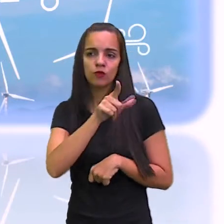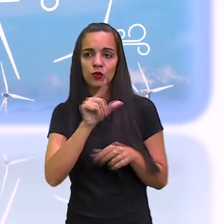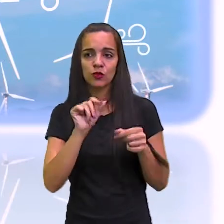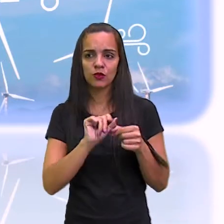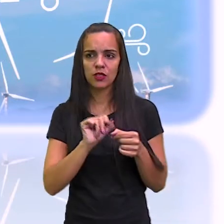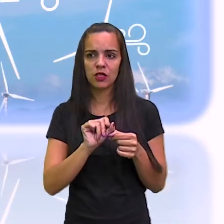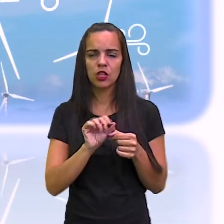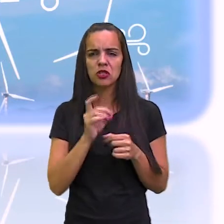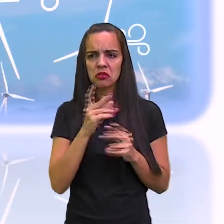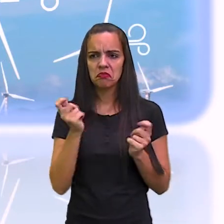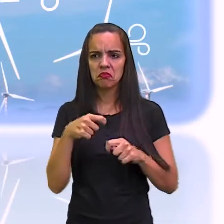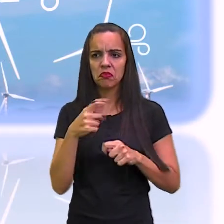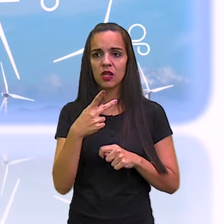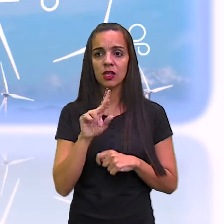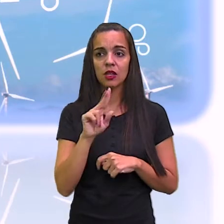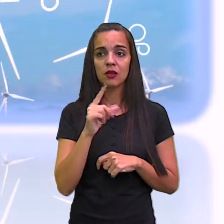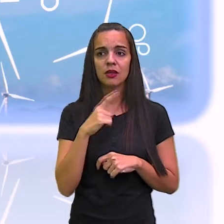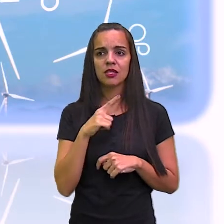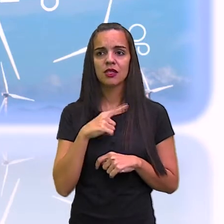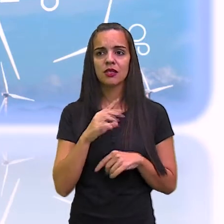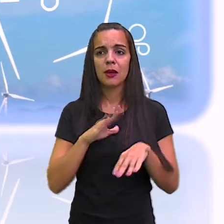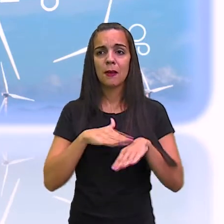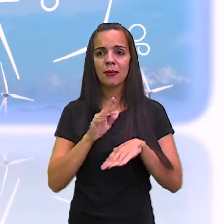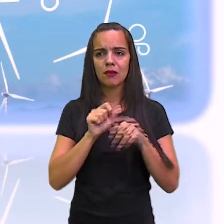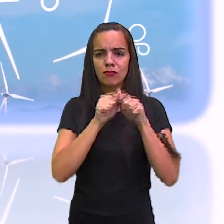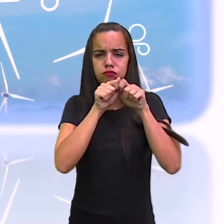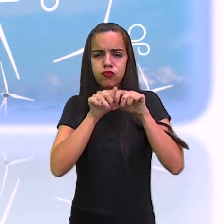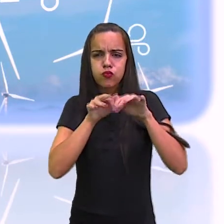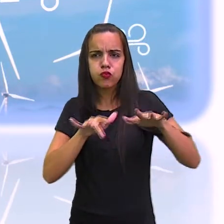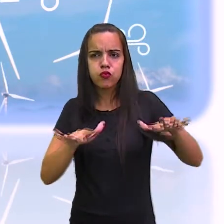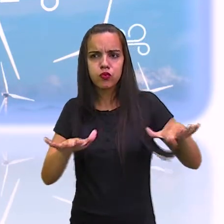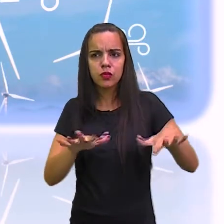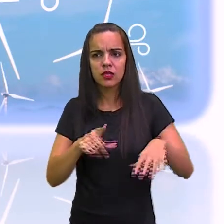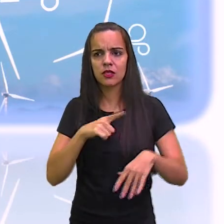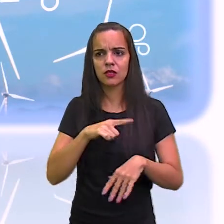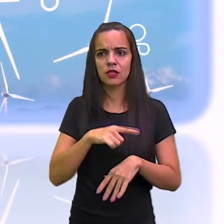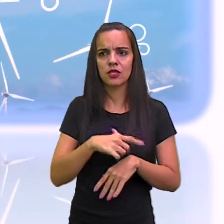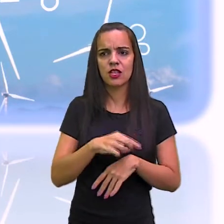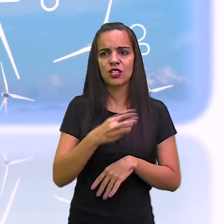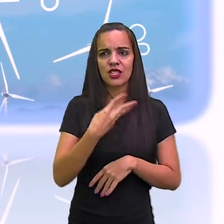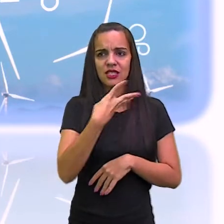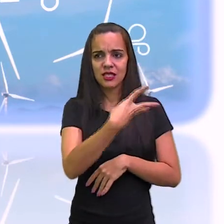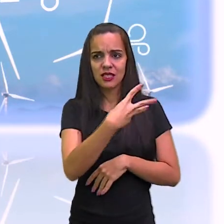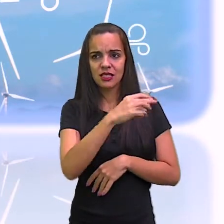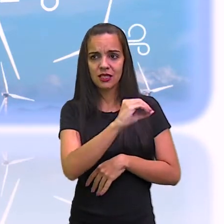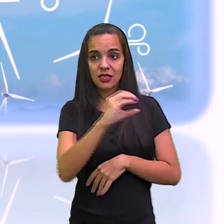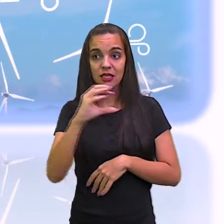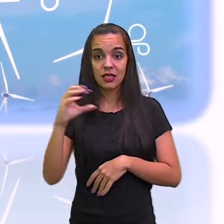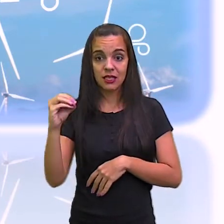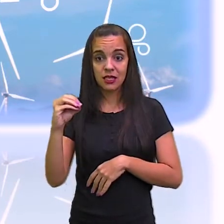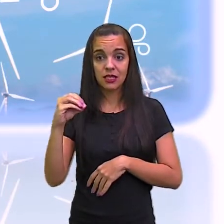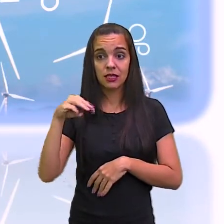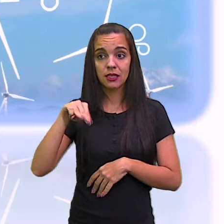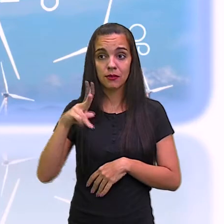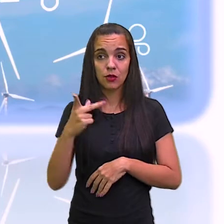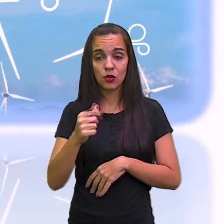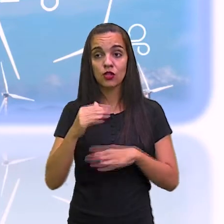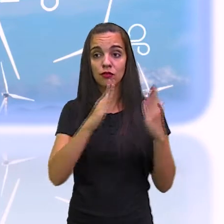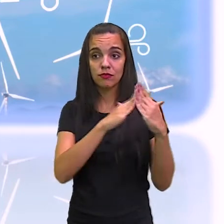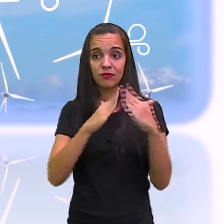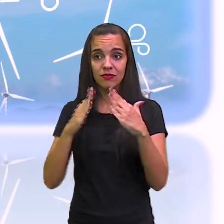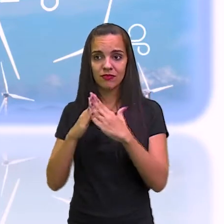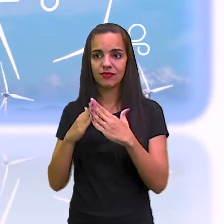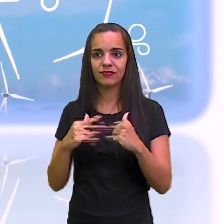energia suficiente para abastecer até 300 unidades residenciais.